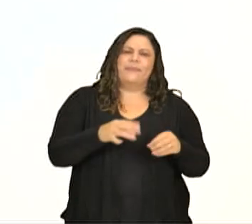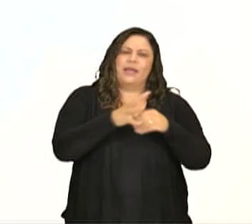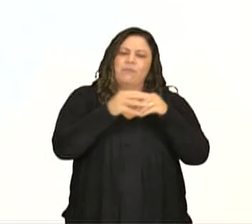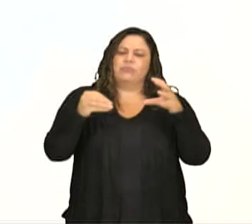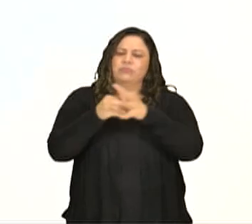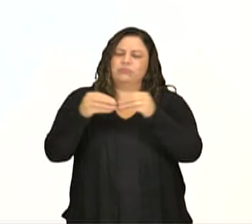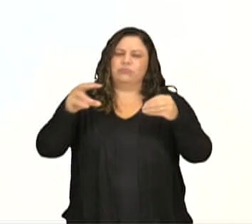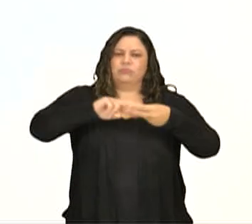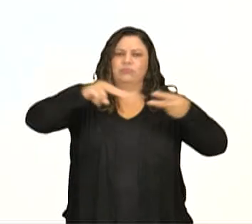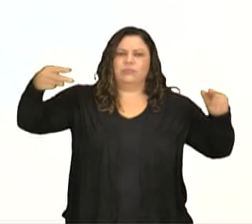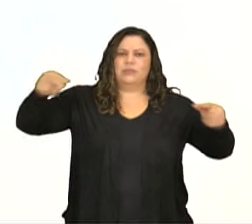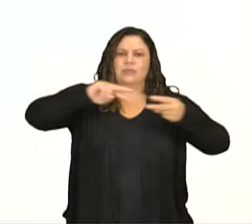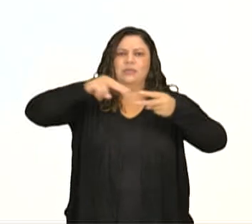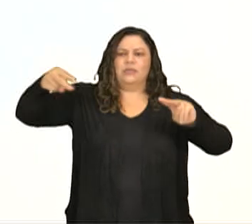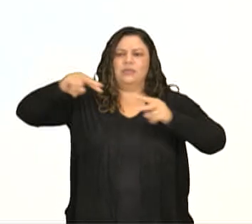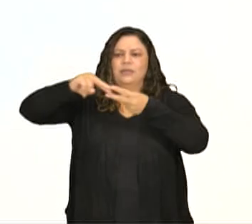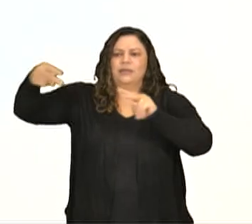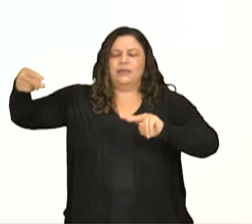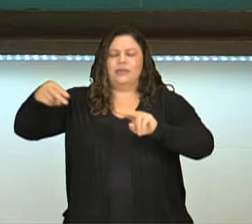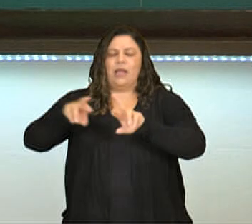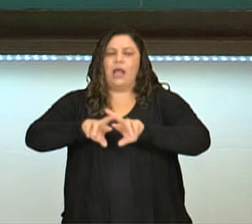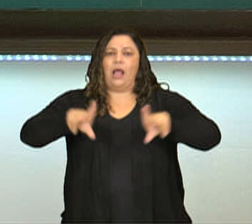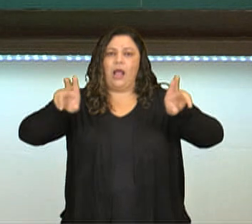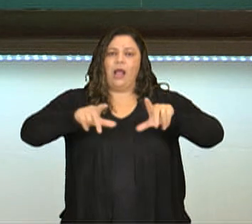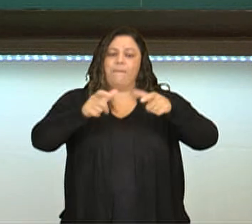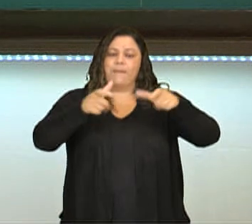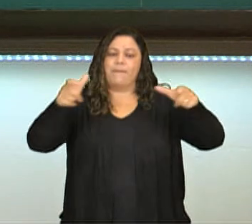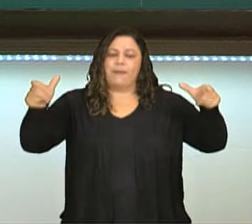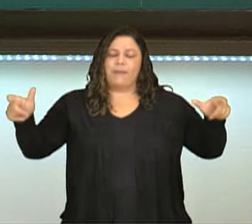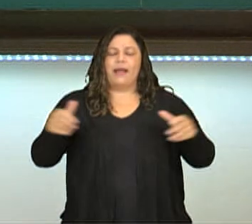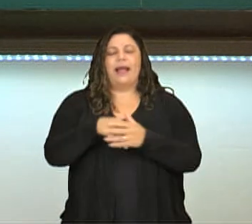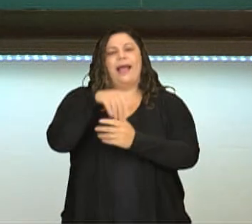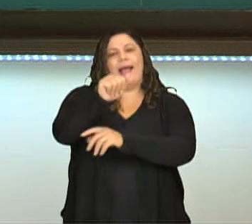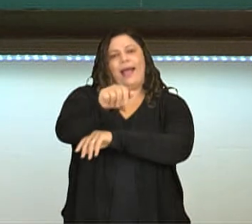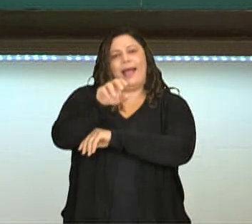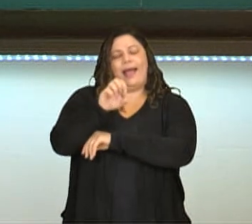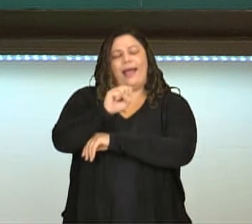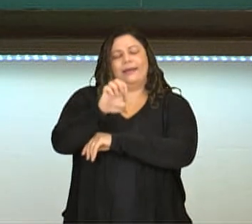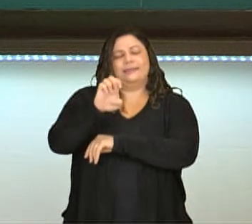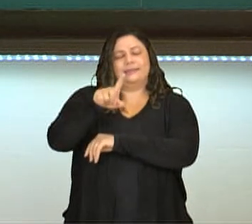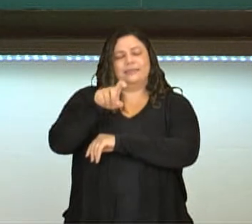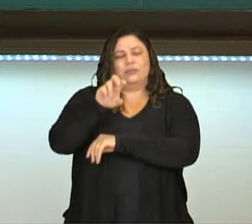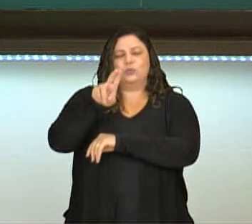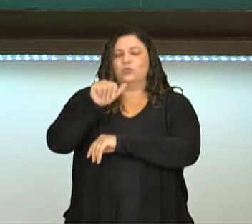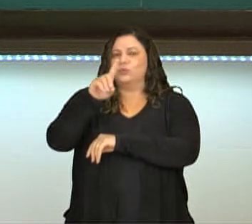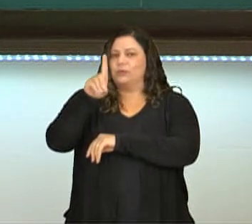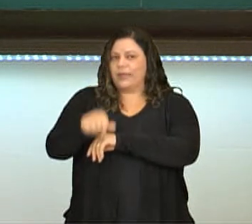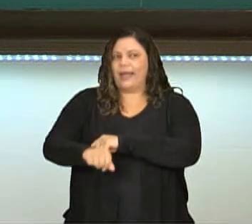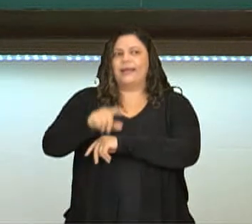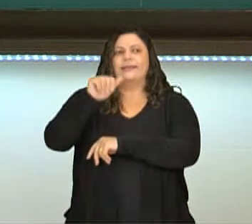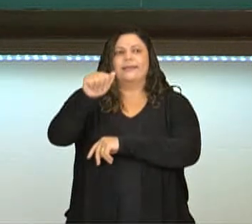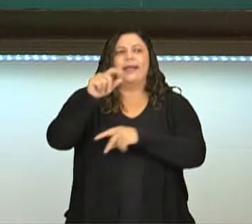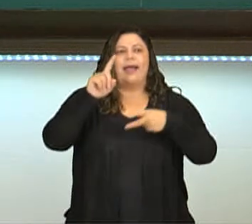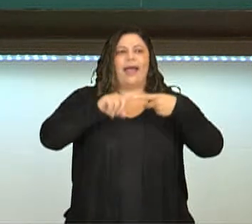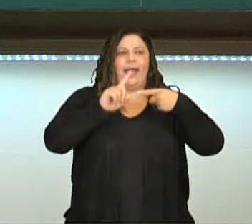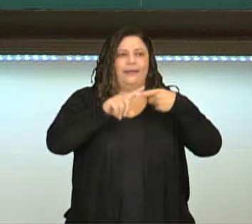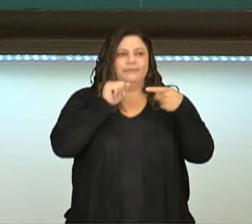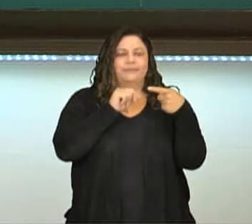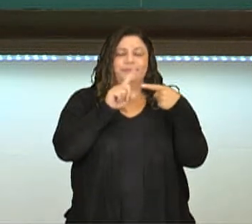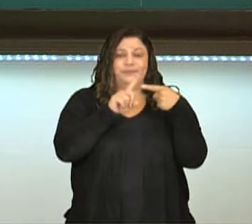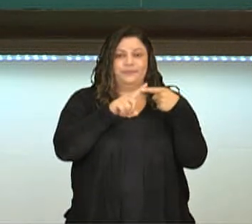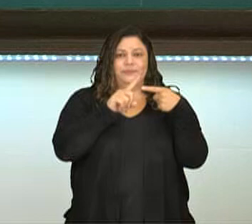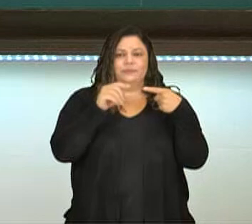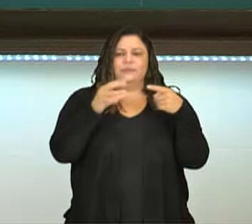seu DNA, o seu material genético, de maneira assexuada e de maneira sexuada. A assexuada ele simplesmente ou